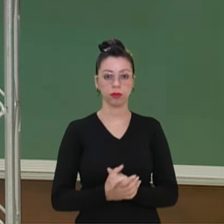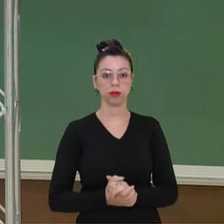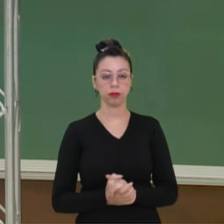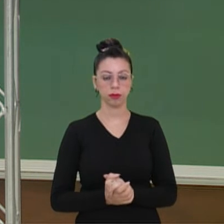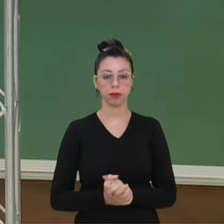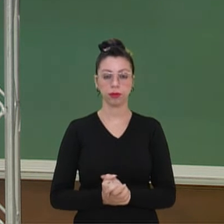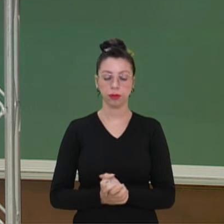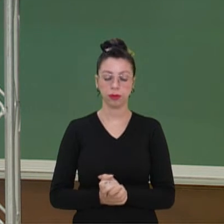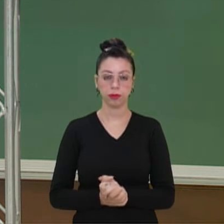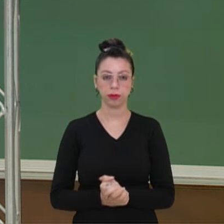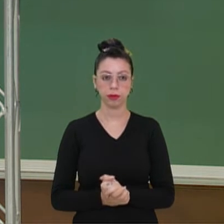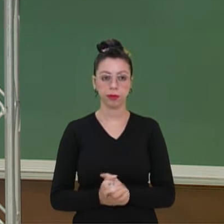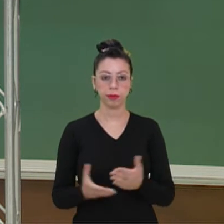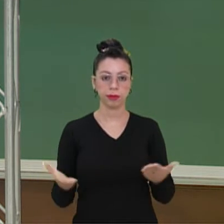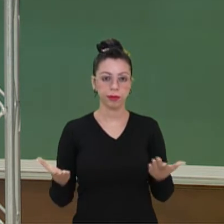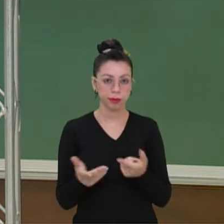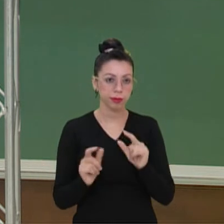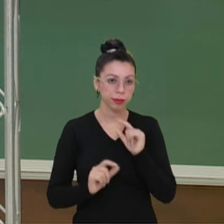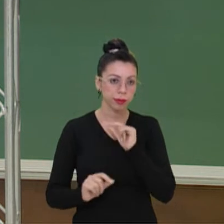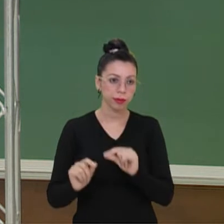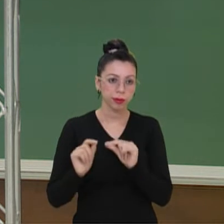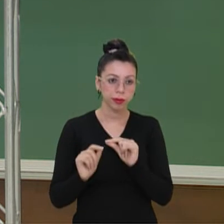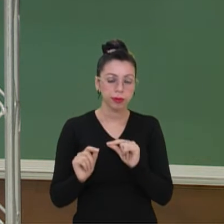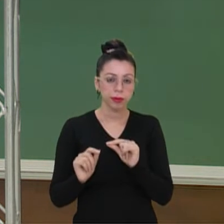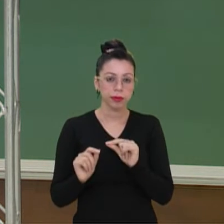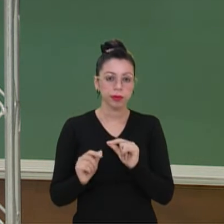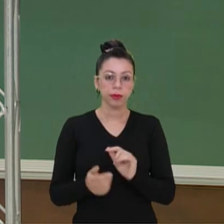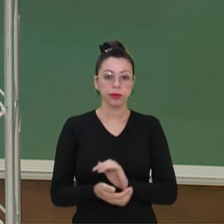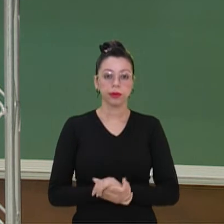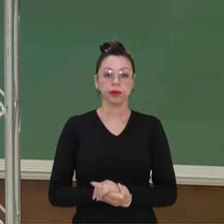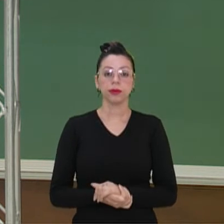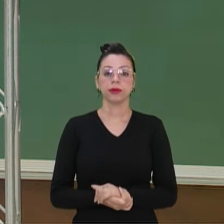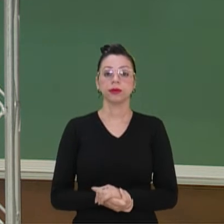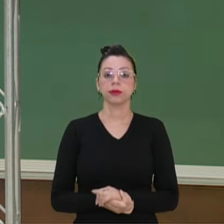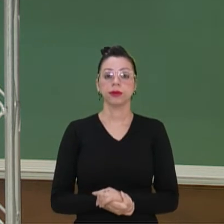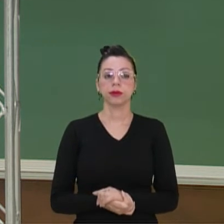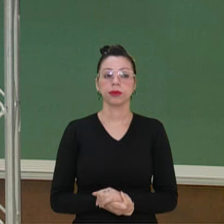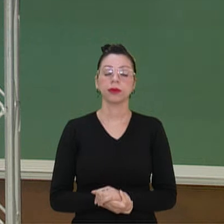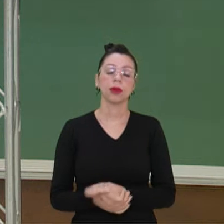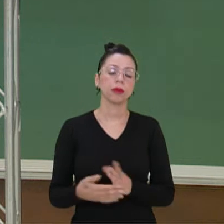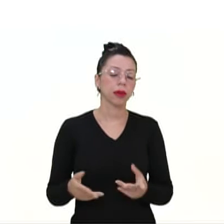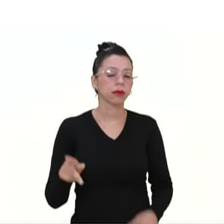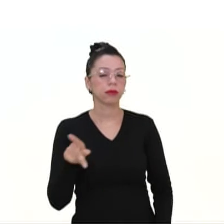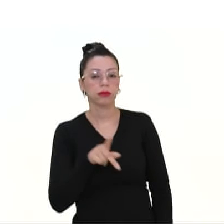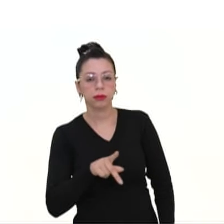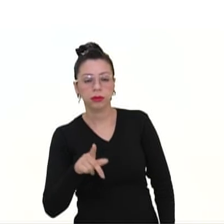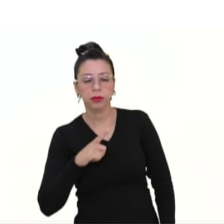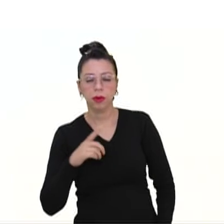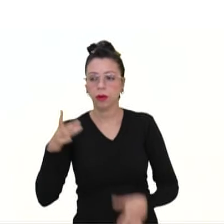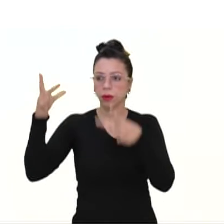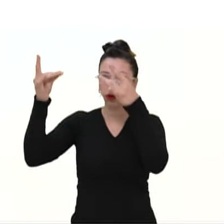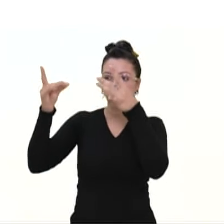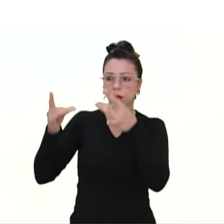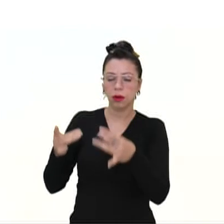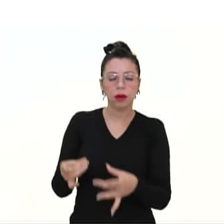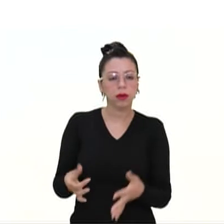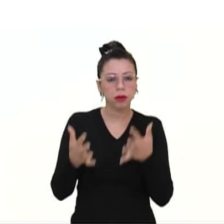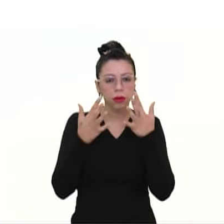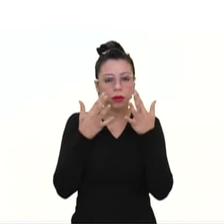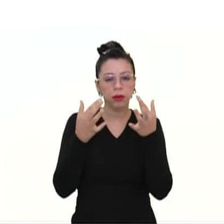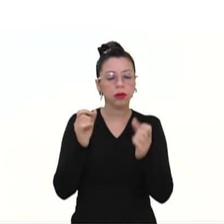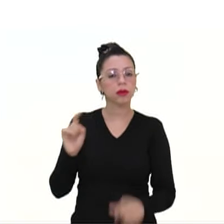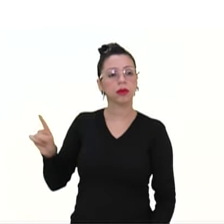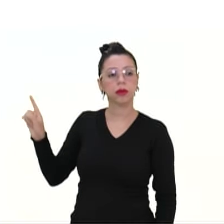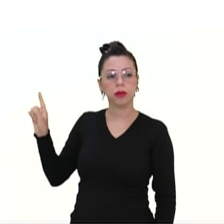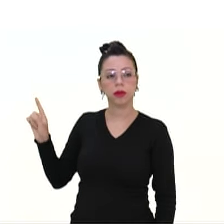Bom, agora, ó, aplicando aqui o log nos dois membros, né? Ah, mas, professor, tem um detalhe aqui interessante. Ó, as